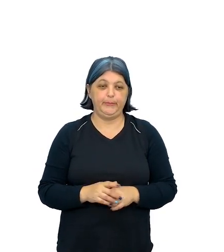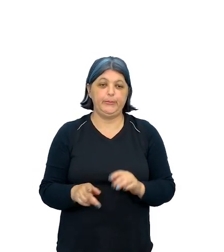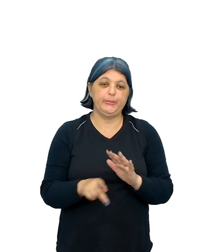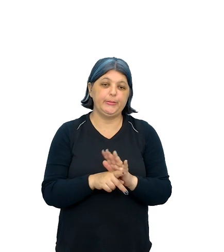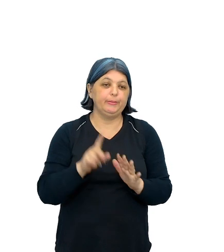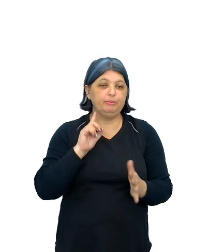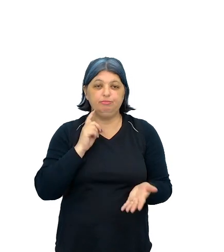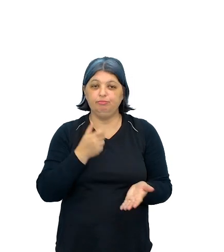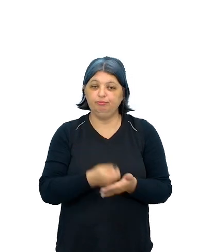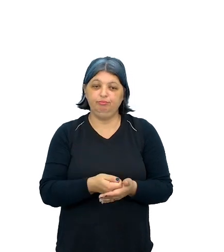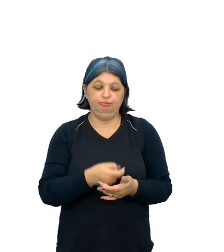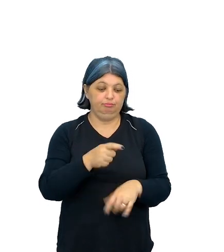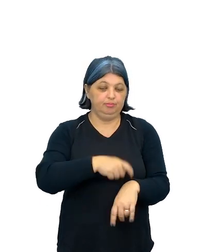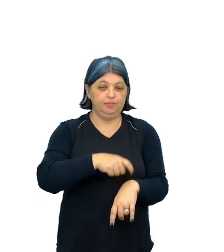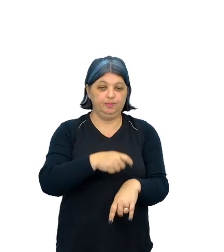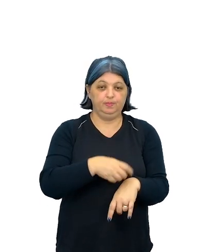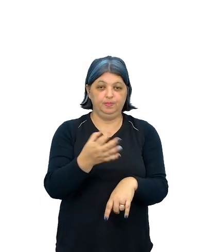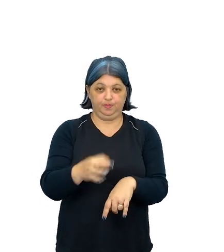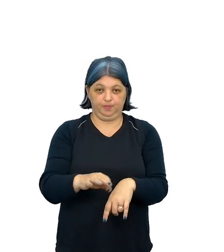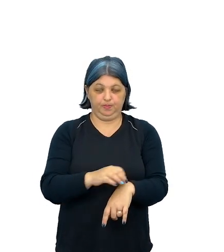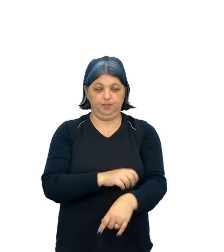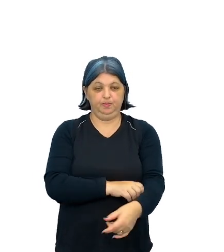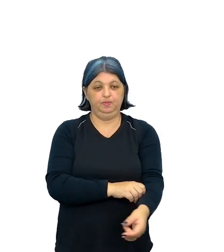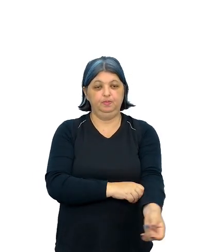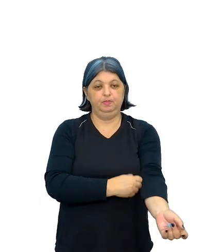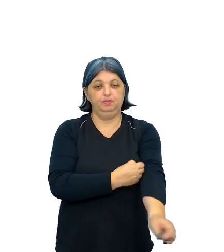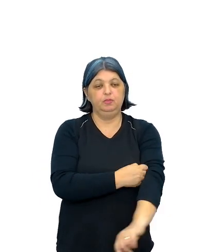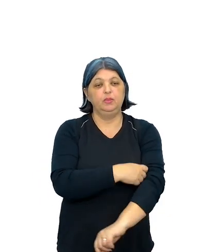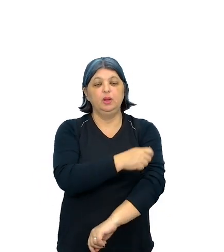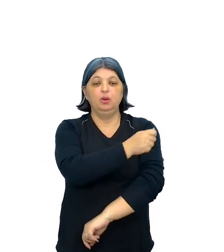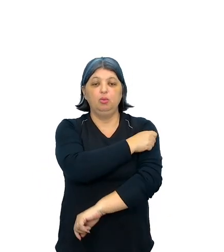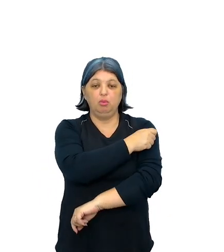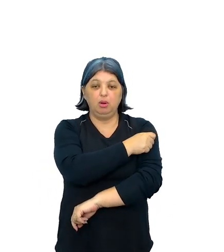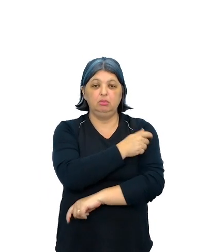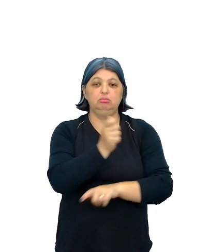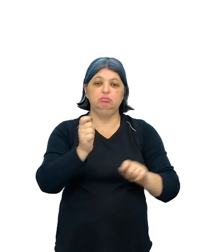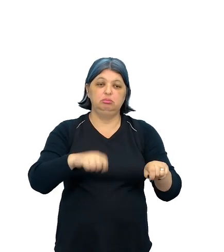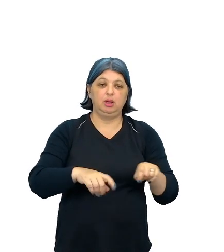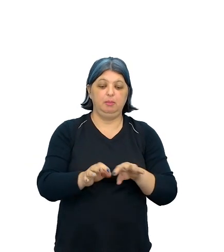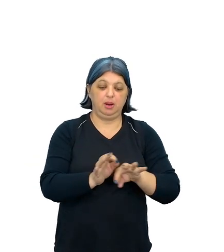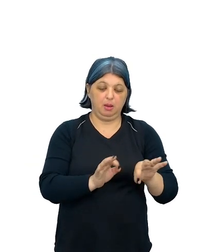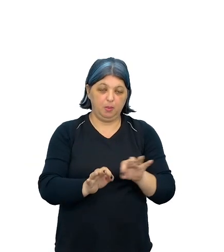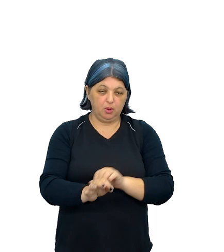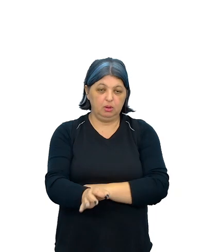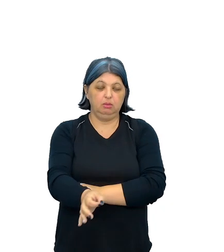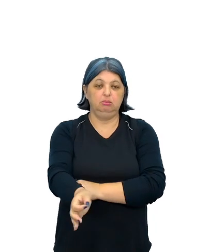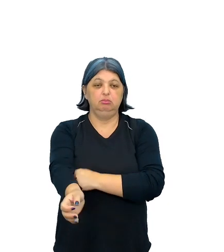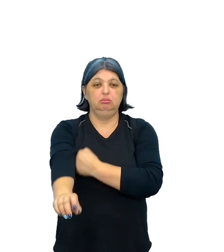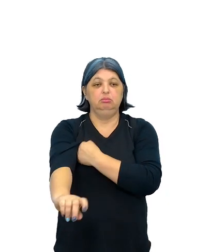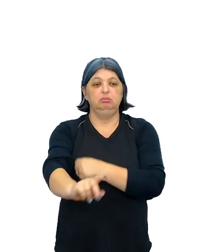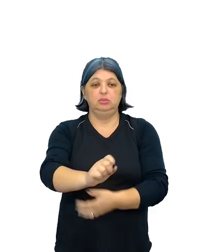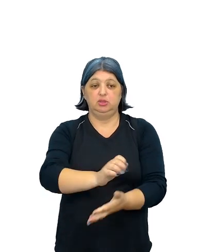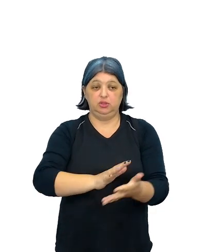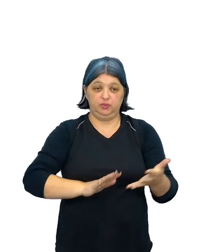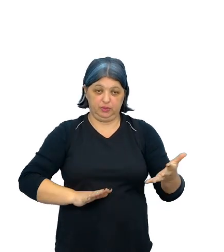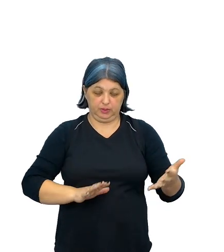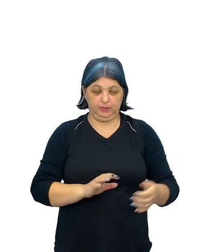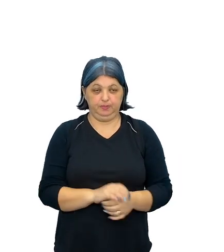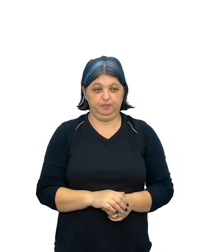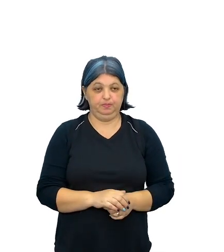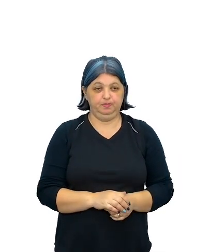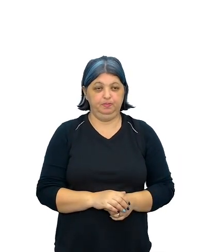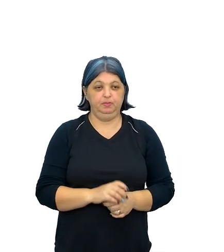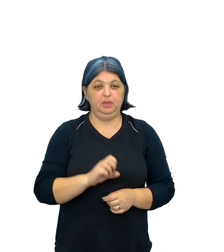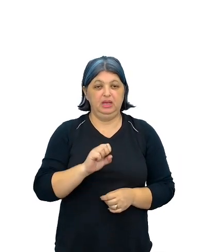o momento exato em que o estudante possa, então, elaborar as suas atividades. Na sequência